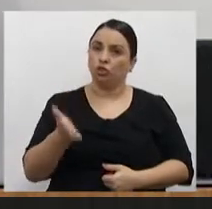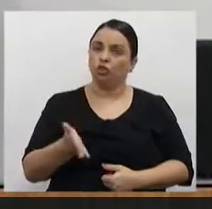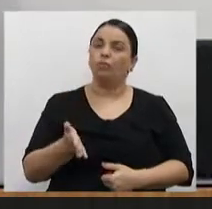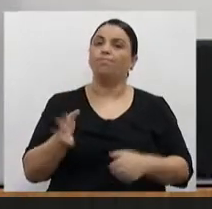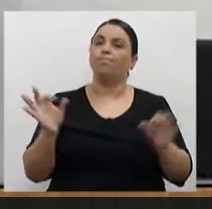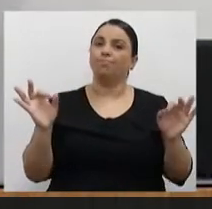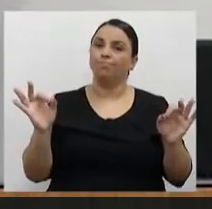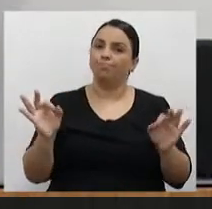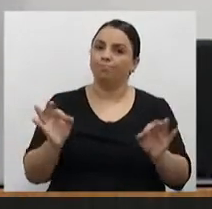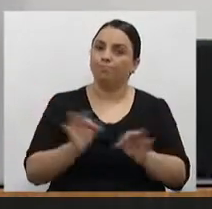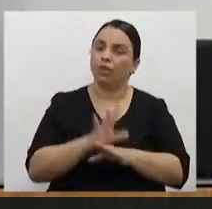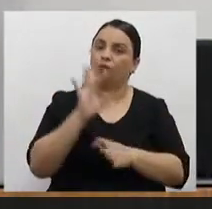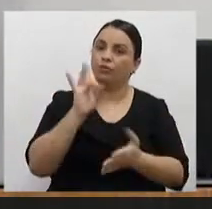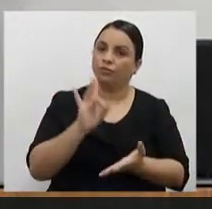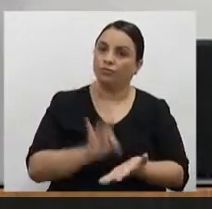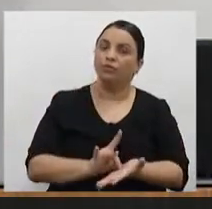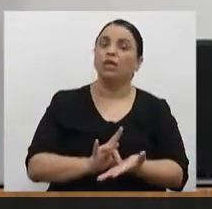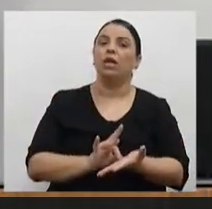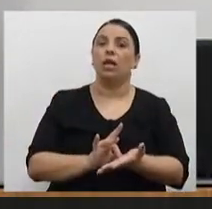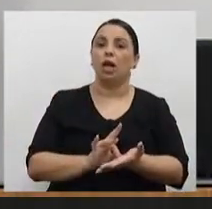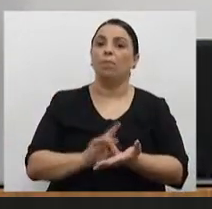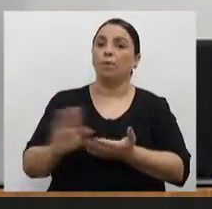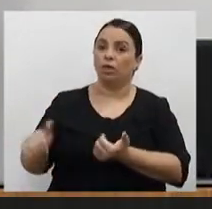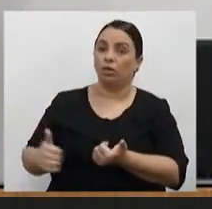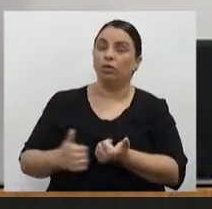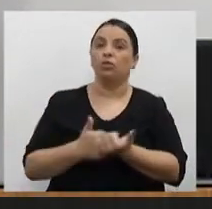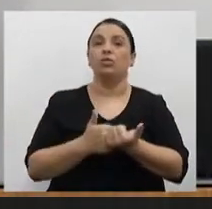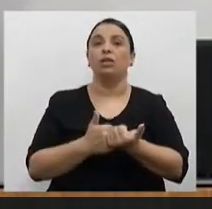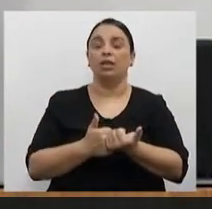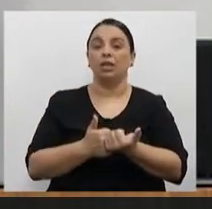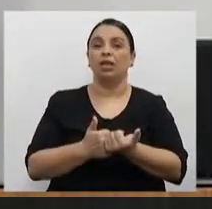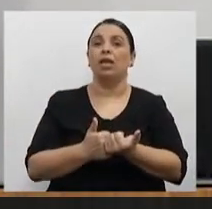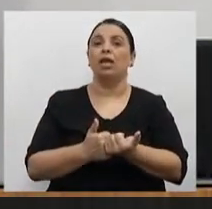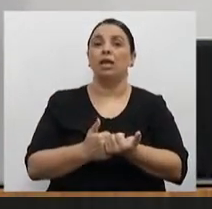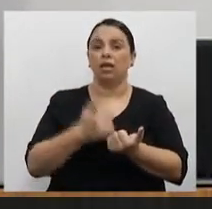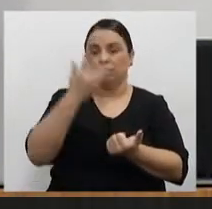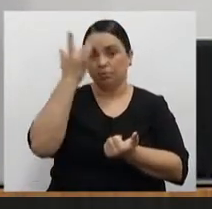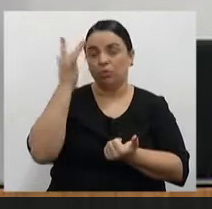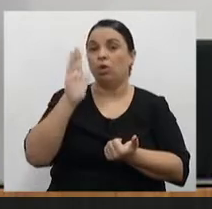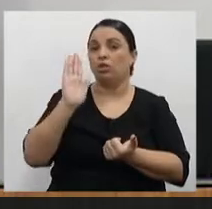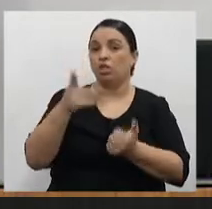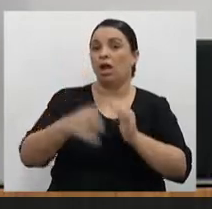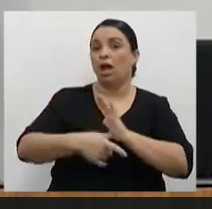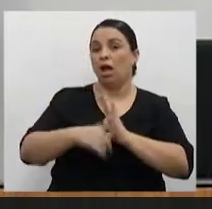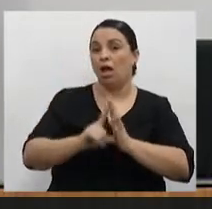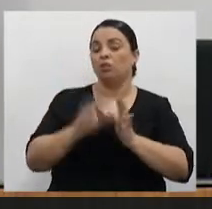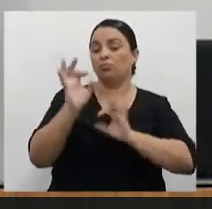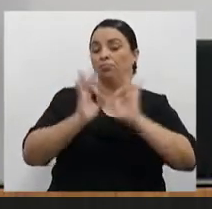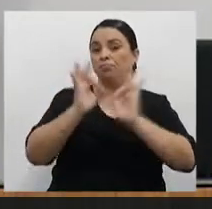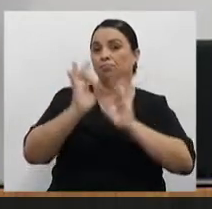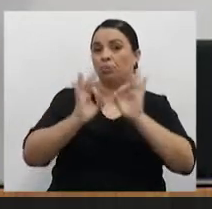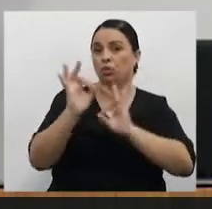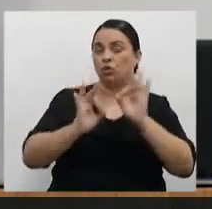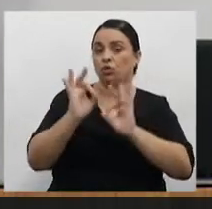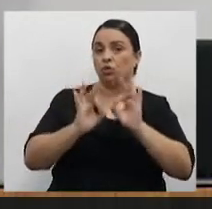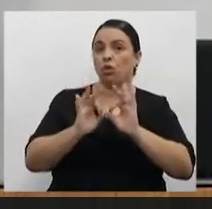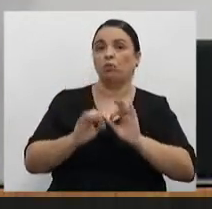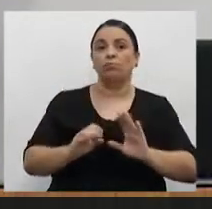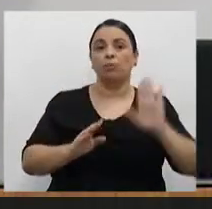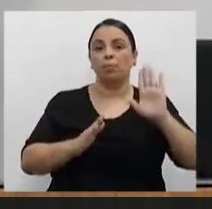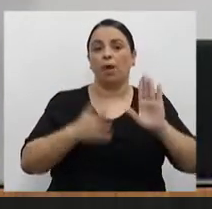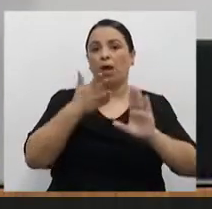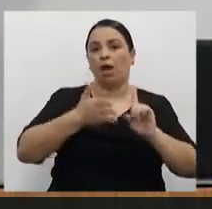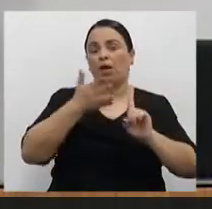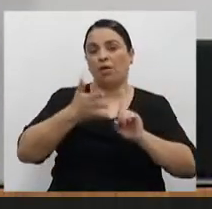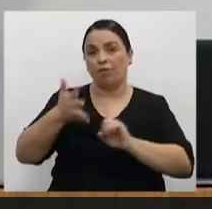assessoria, a fala, tá, daqueles já que foram pré-estabelecidos na organização dessa audiência. Mas